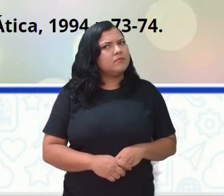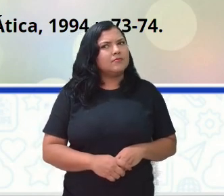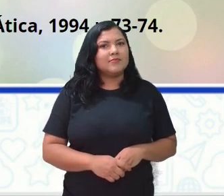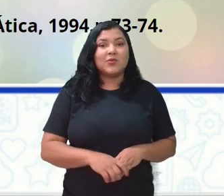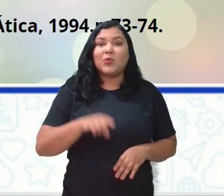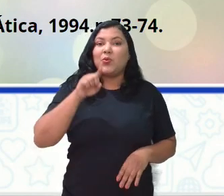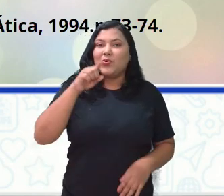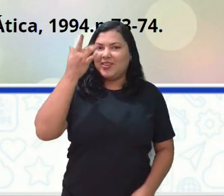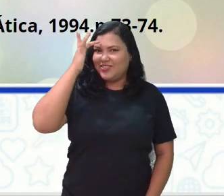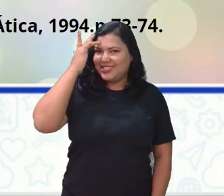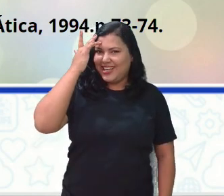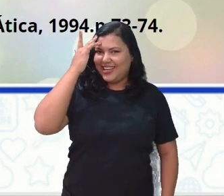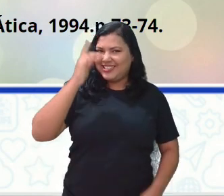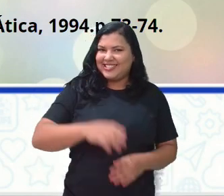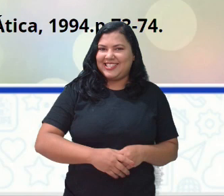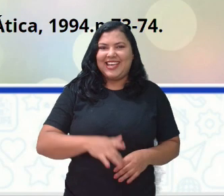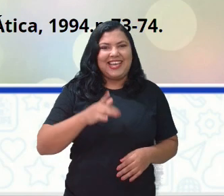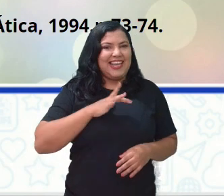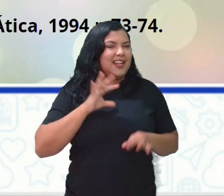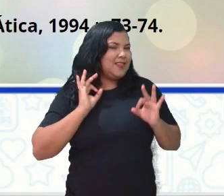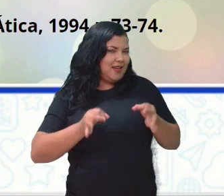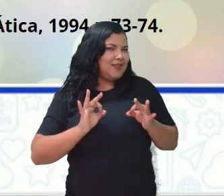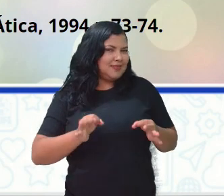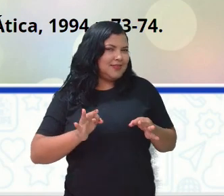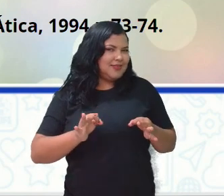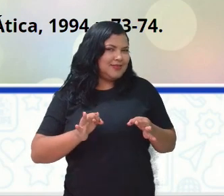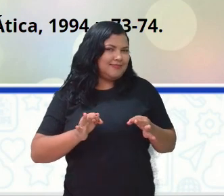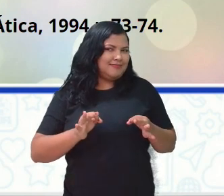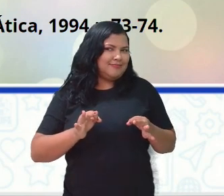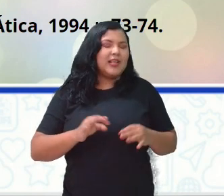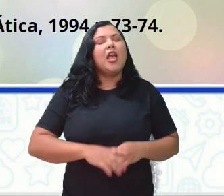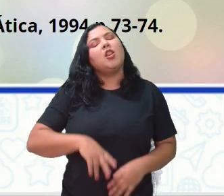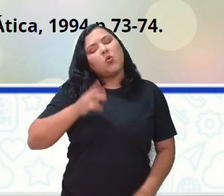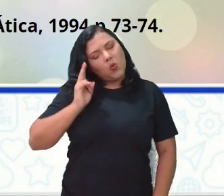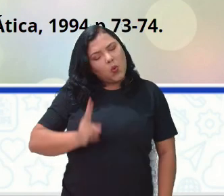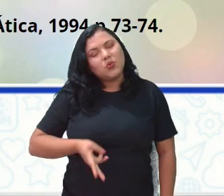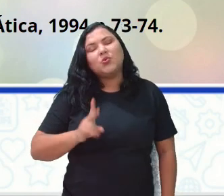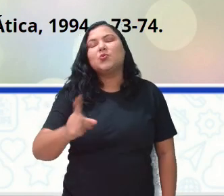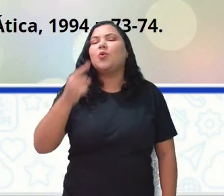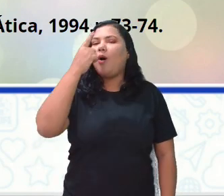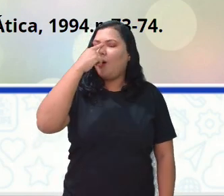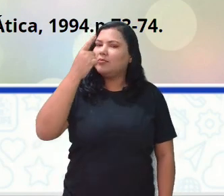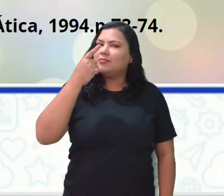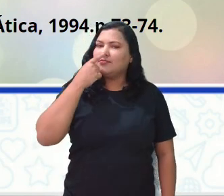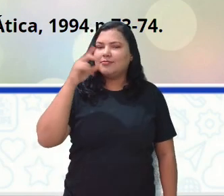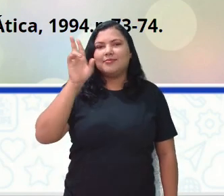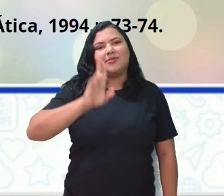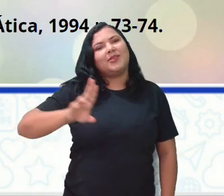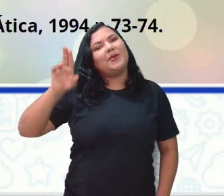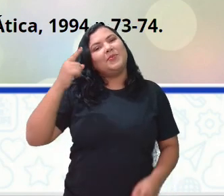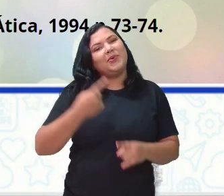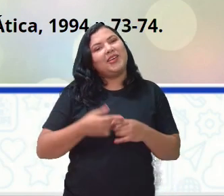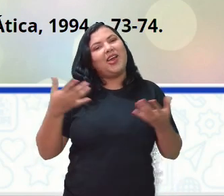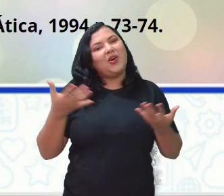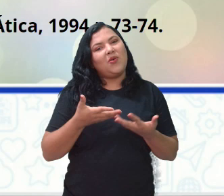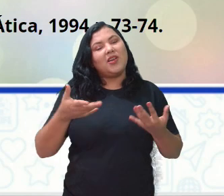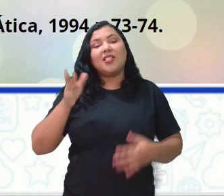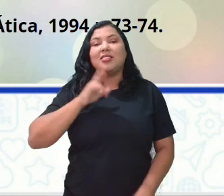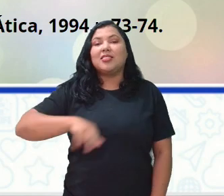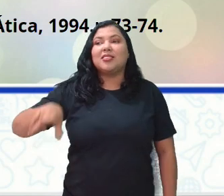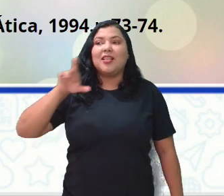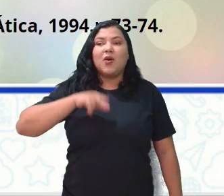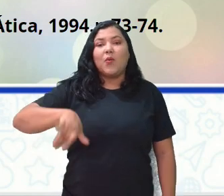leitor? Ele tem razão? Seja como for, não se entregou. Continuou a usar o nariz postiço, porque agora não é uma